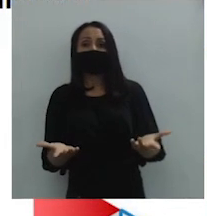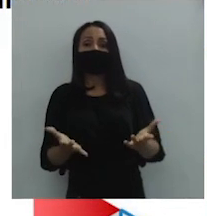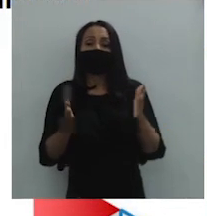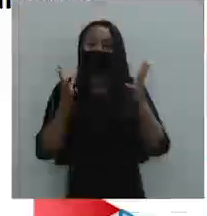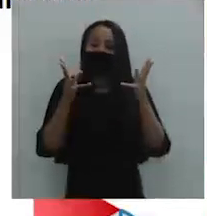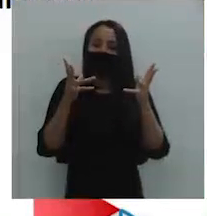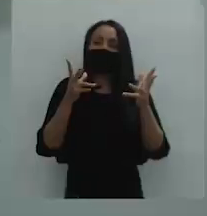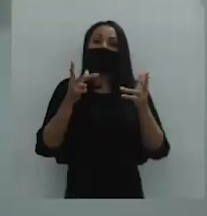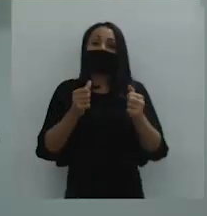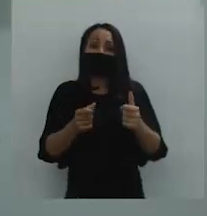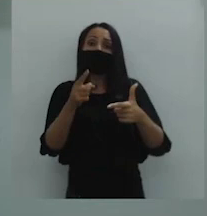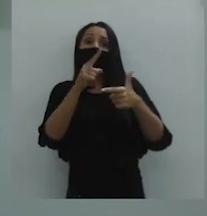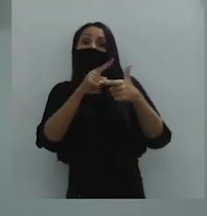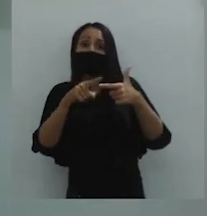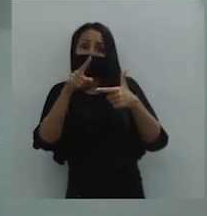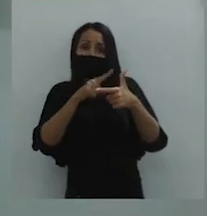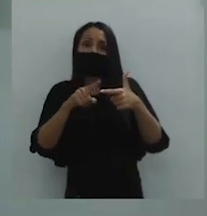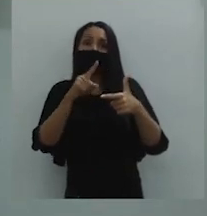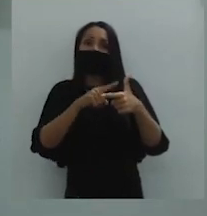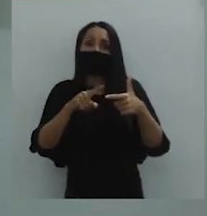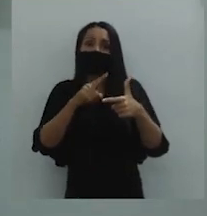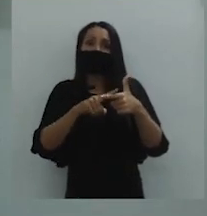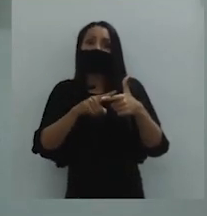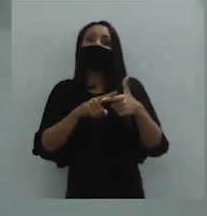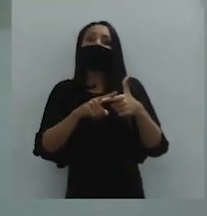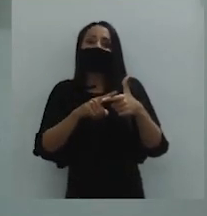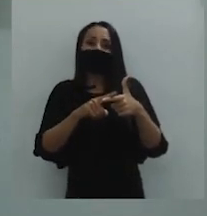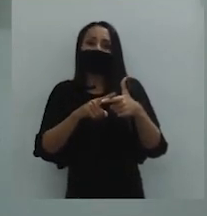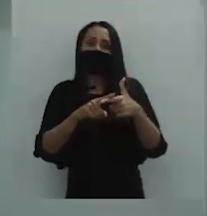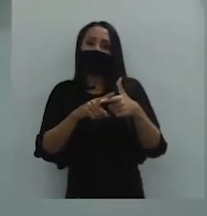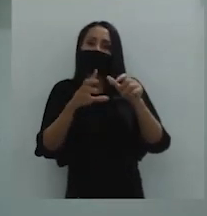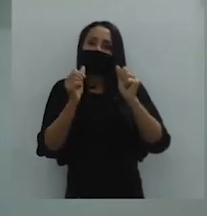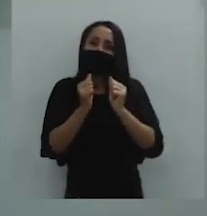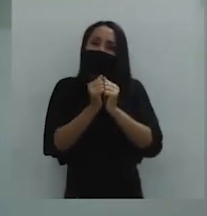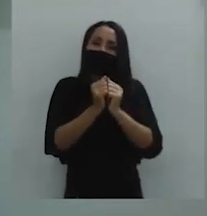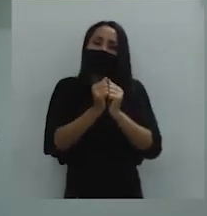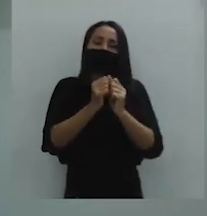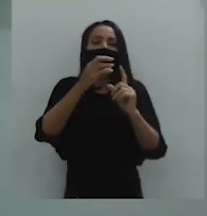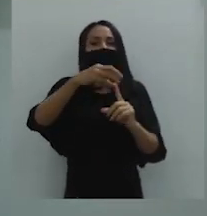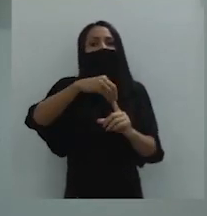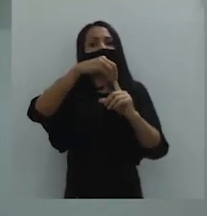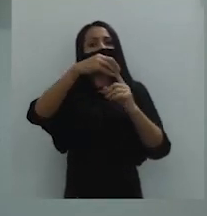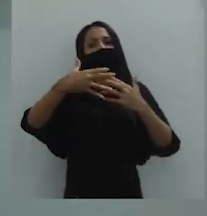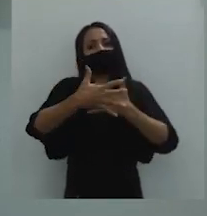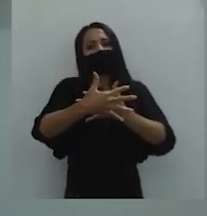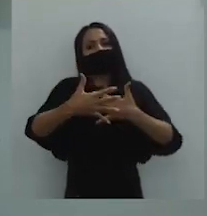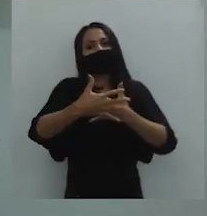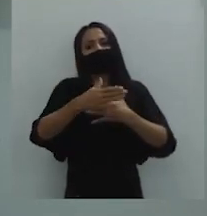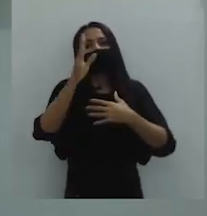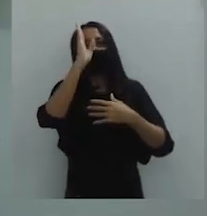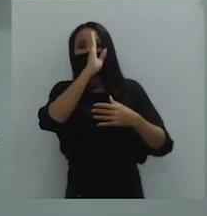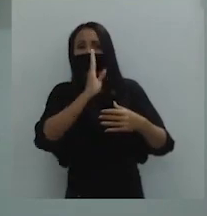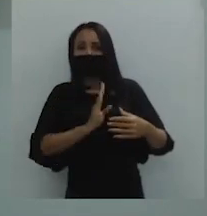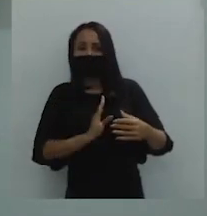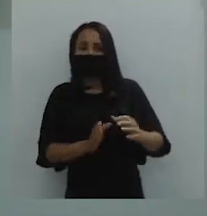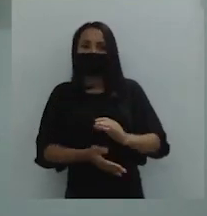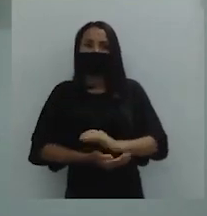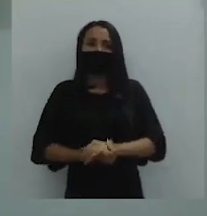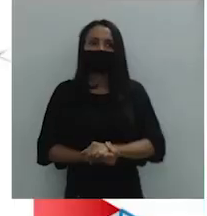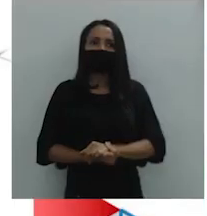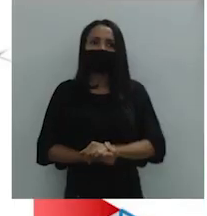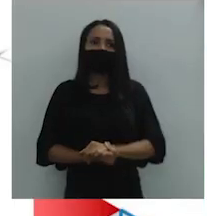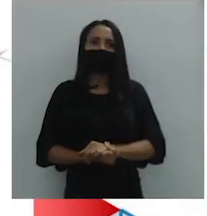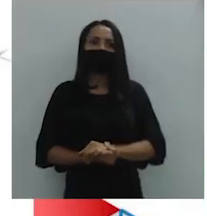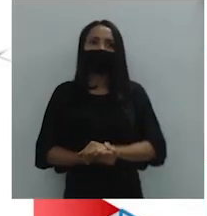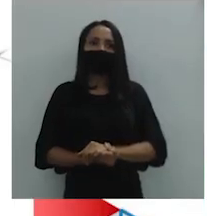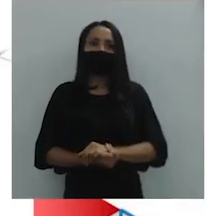isso são problemas que agregam principalmente nas grandes cidades brasileiras. Aqui nós temos a